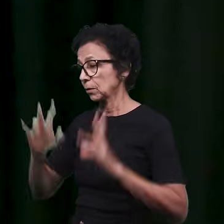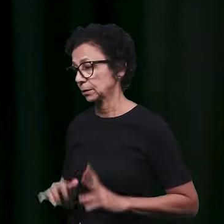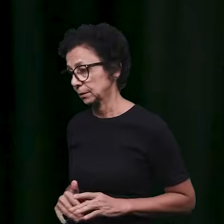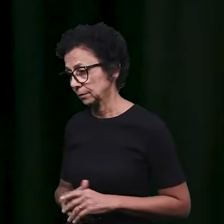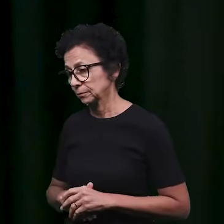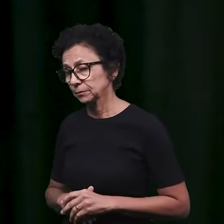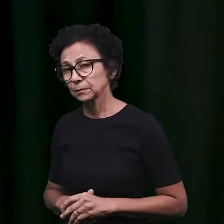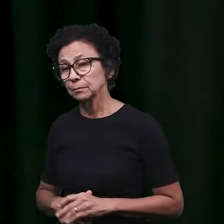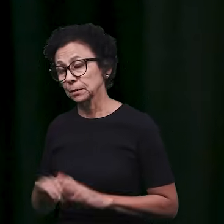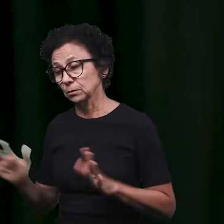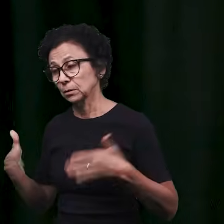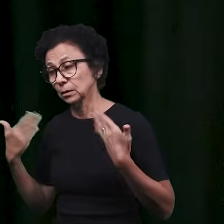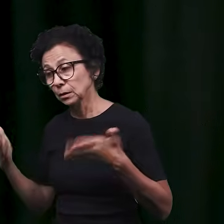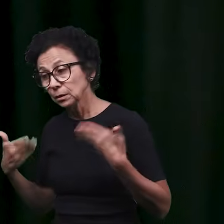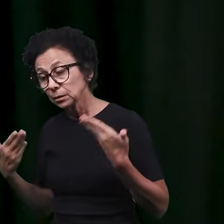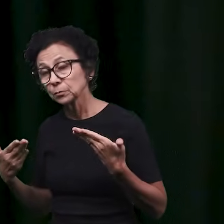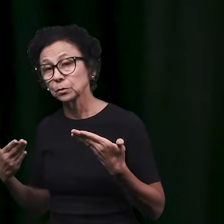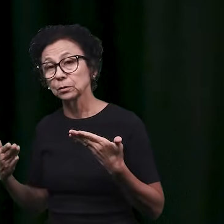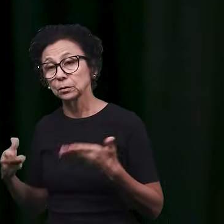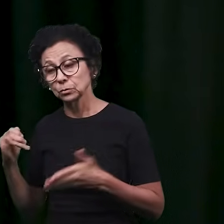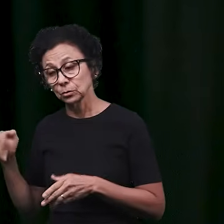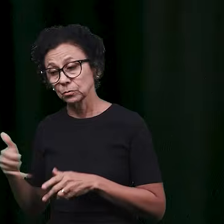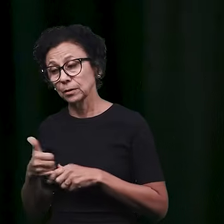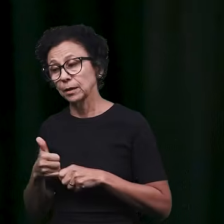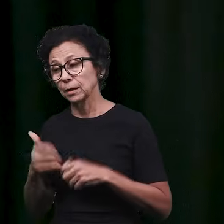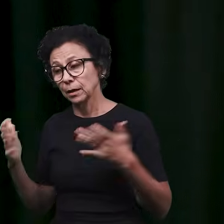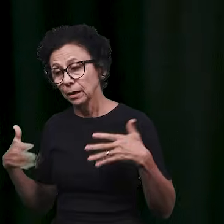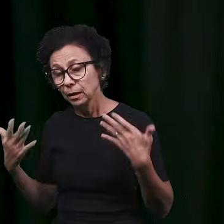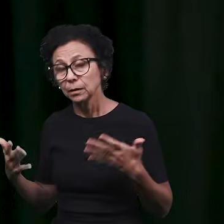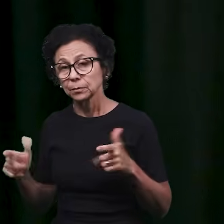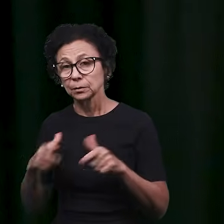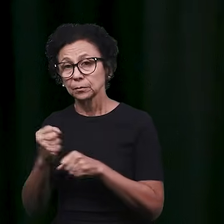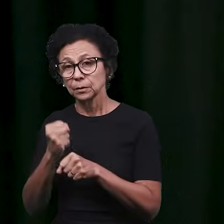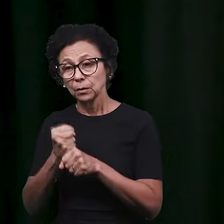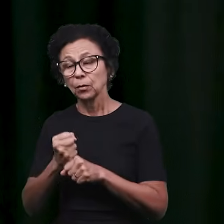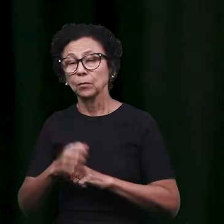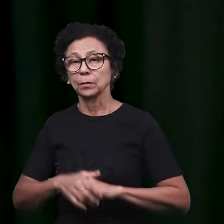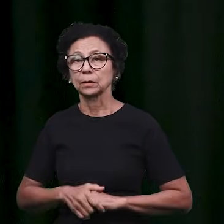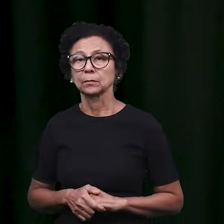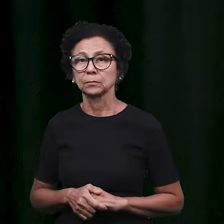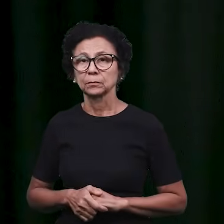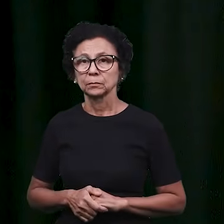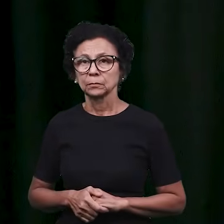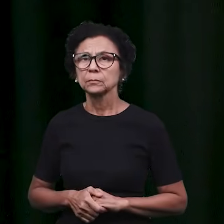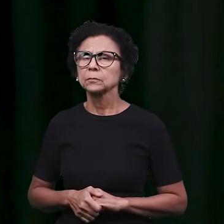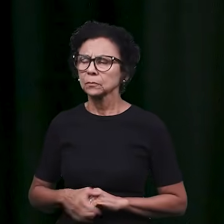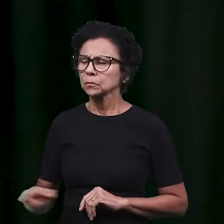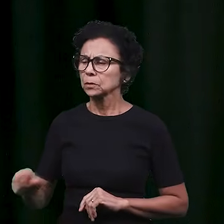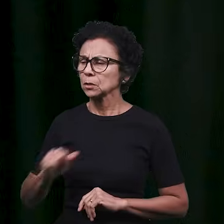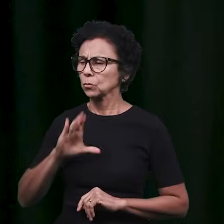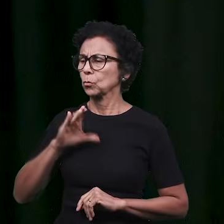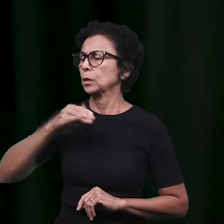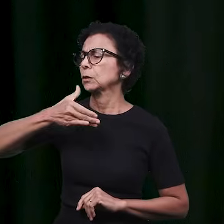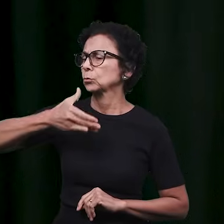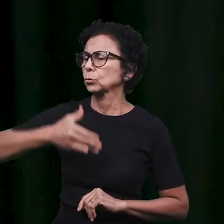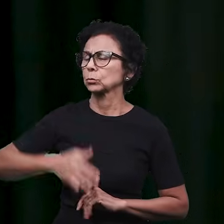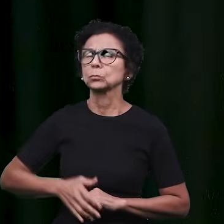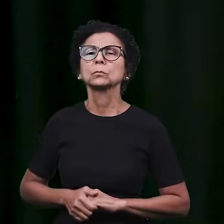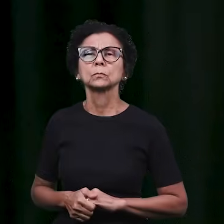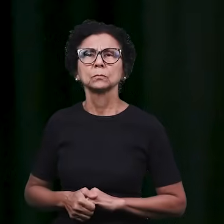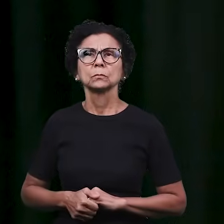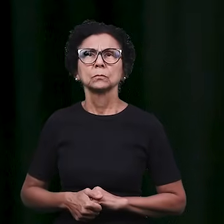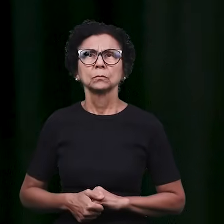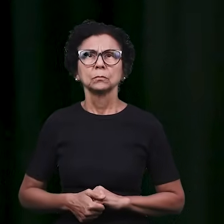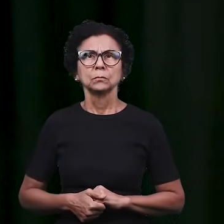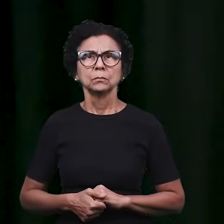Deus, anima-te, esforça-te, realiza a obra, não como um covarde, mas como um valente. Aquilo que nós vimos lá em Gênesis,